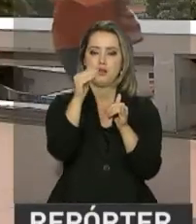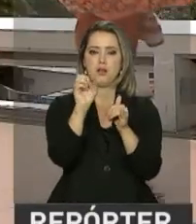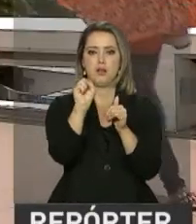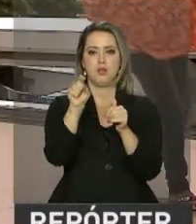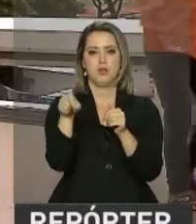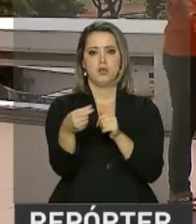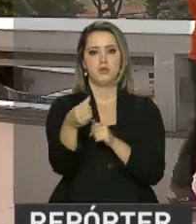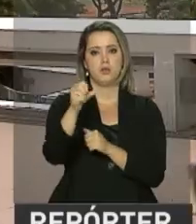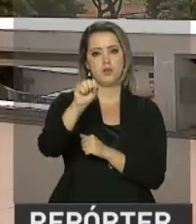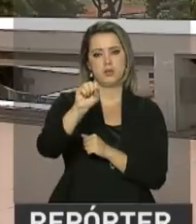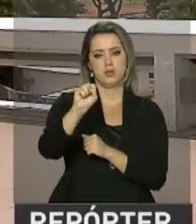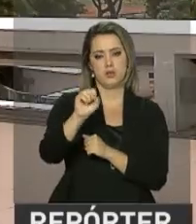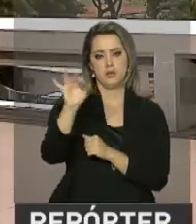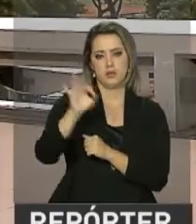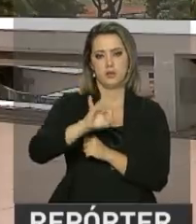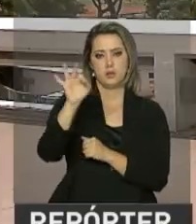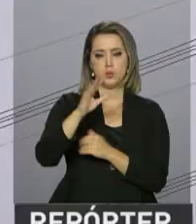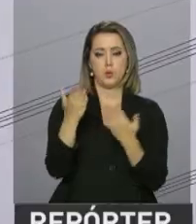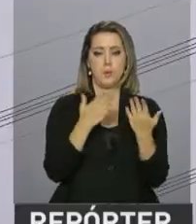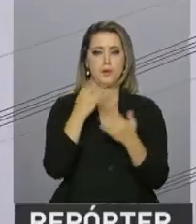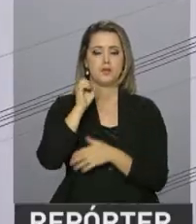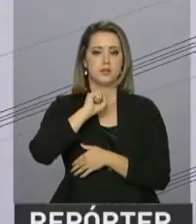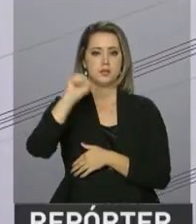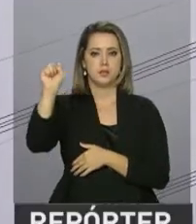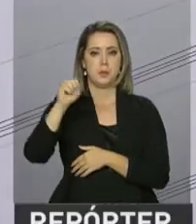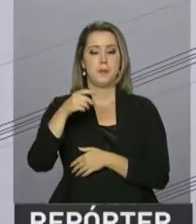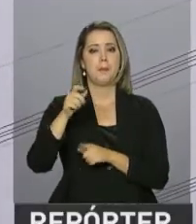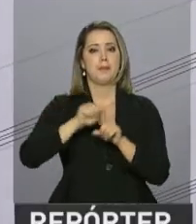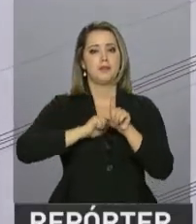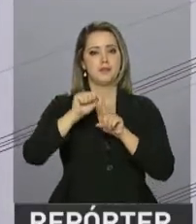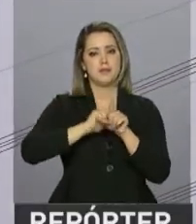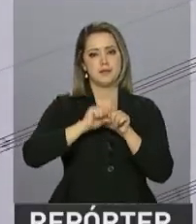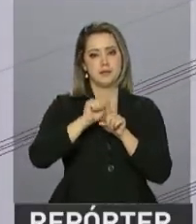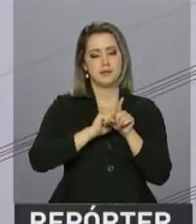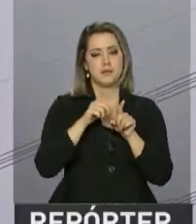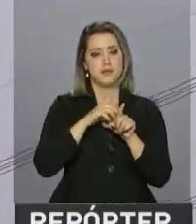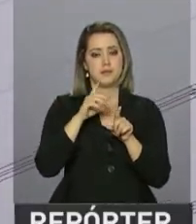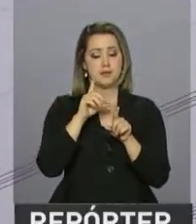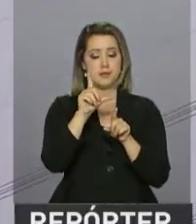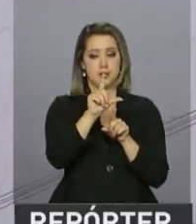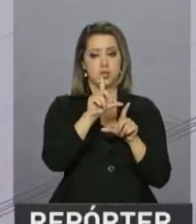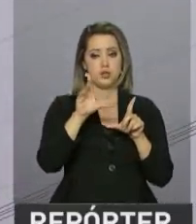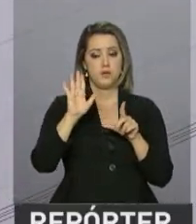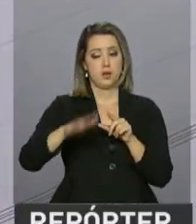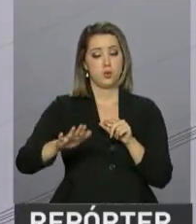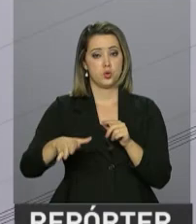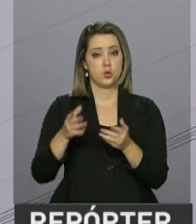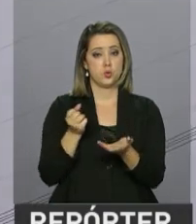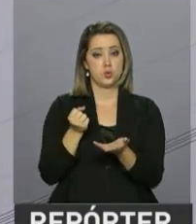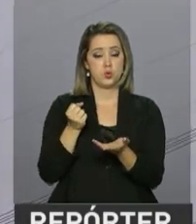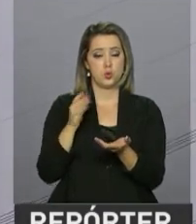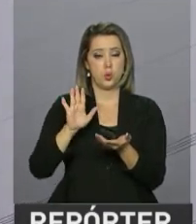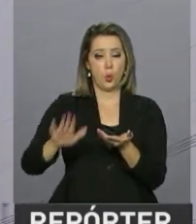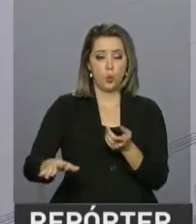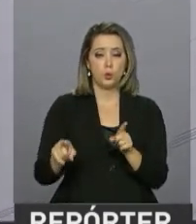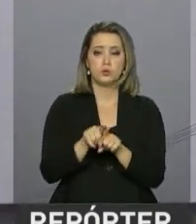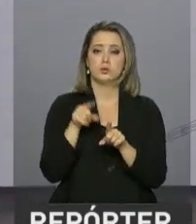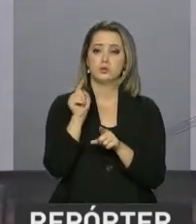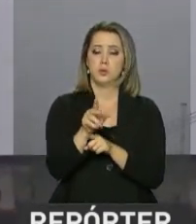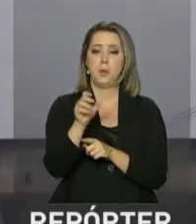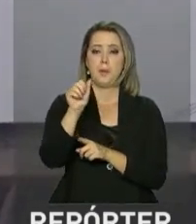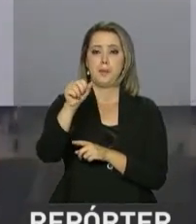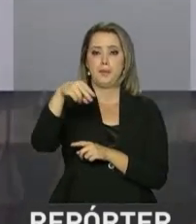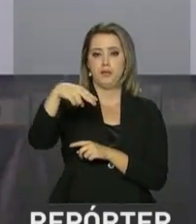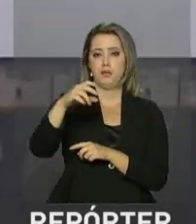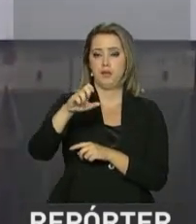8,98 por cento em relação a abril mês em que as tarifas de energia tiveram descontos aplicados pela agência nacional de energia elétrica